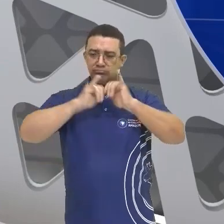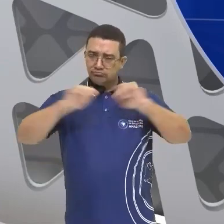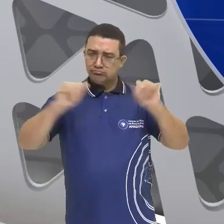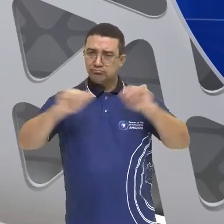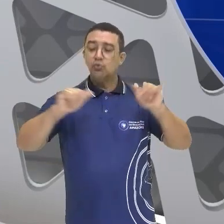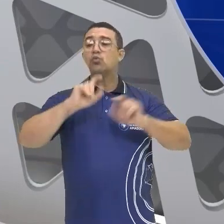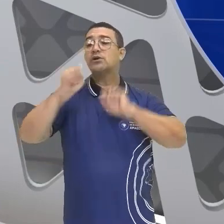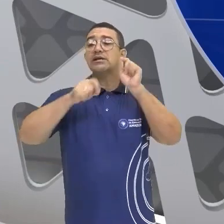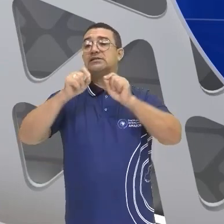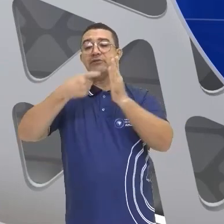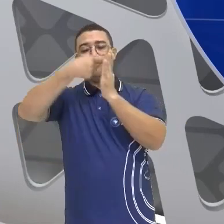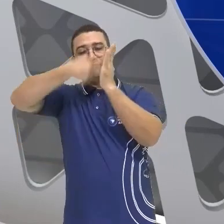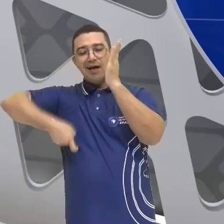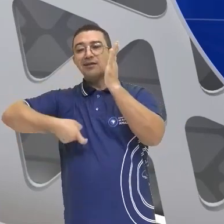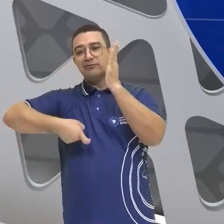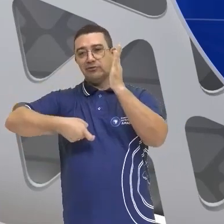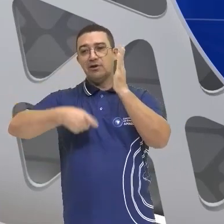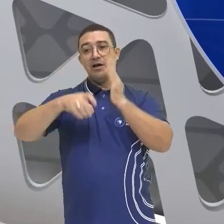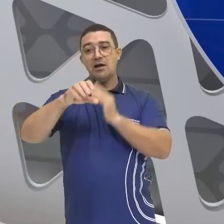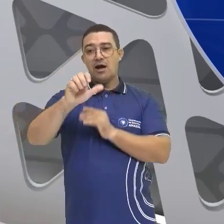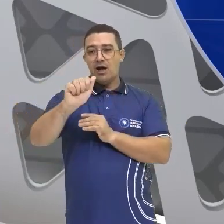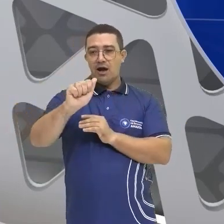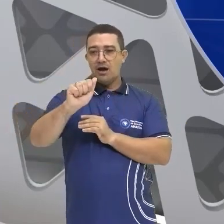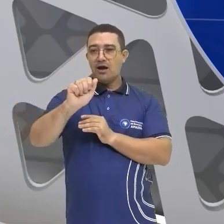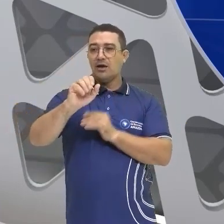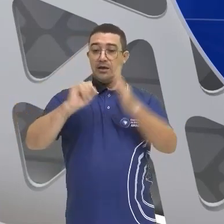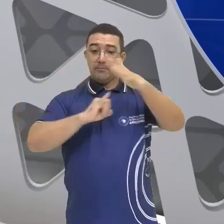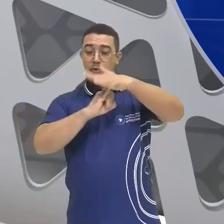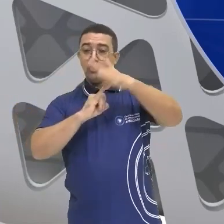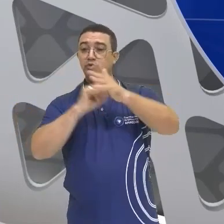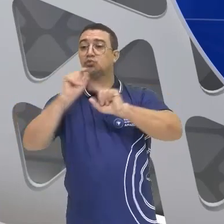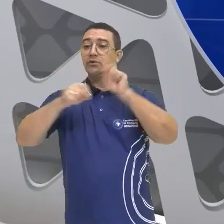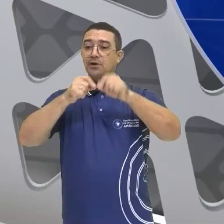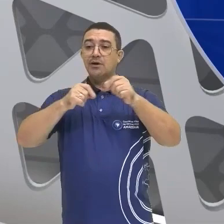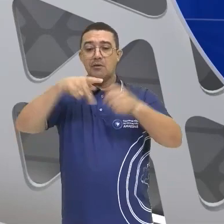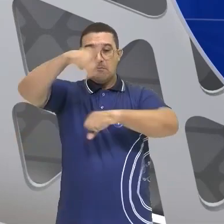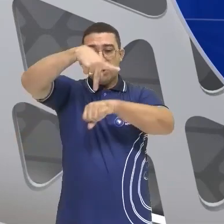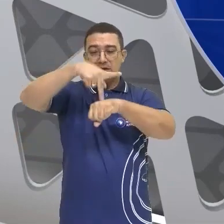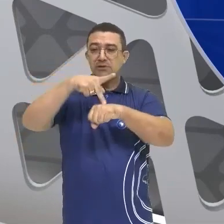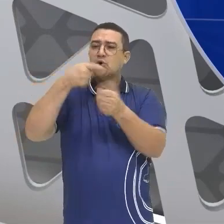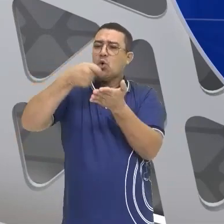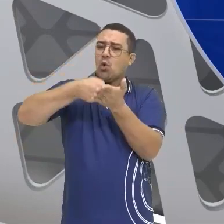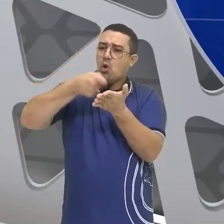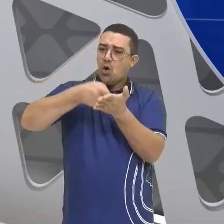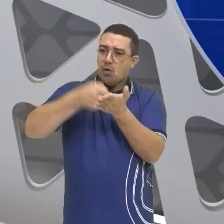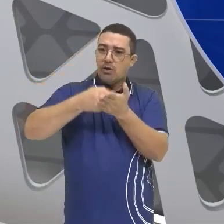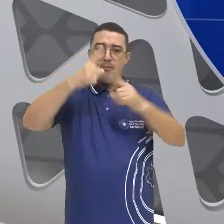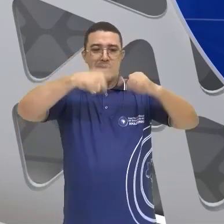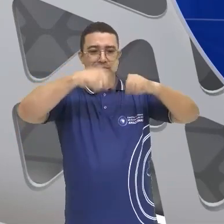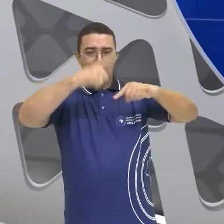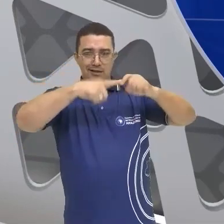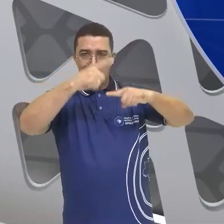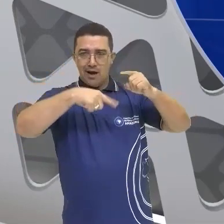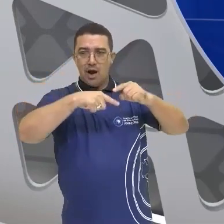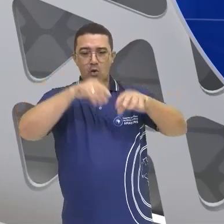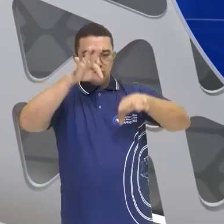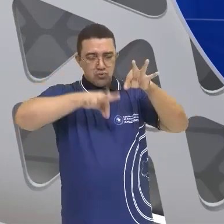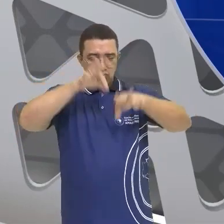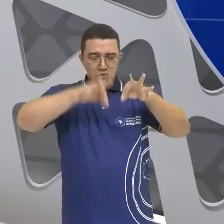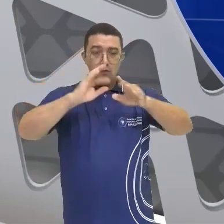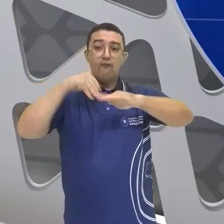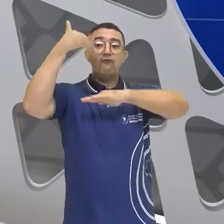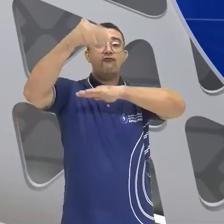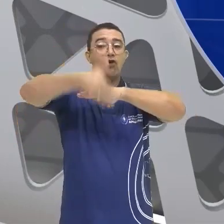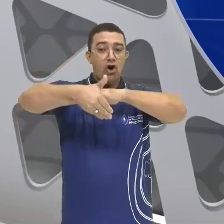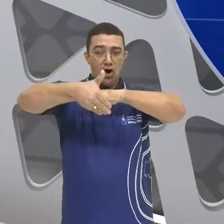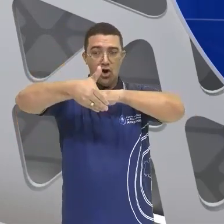o que são as tarifas alfandegárias. São aqueles impostos que os países cobram para os produtos que são produzidos fora do